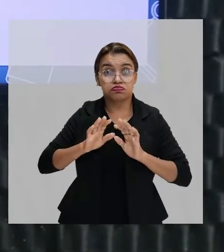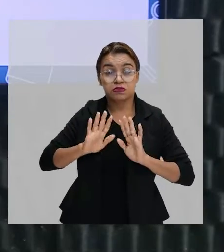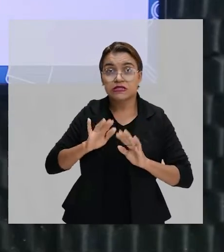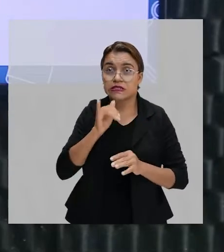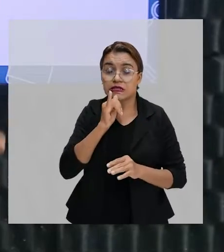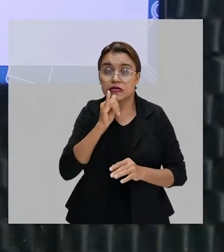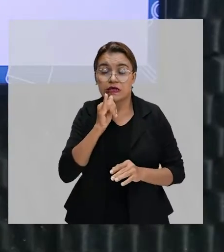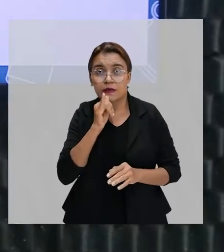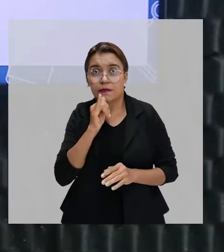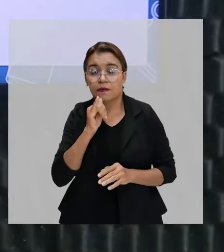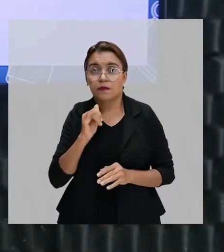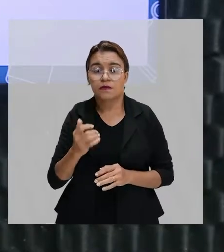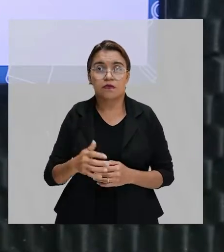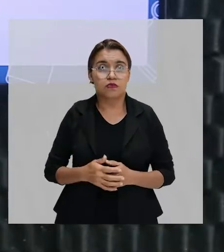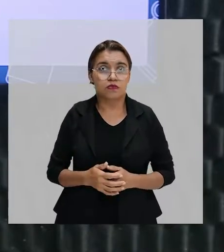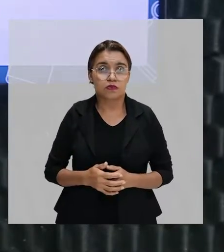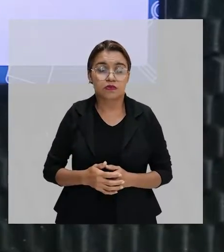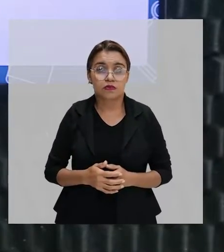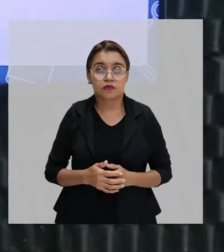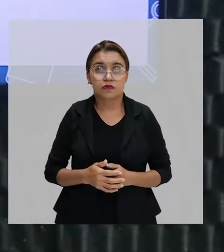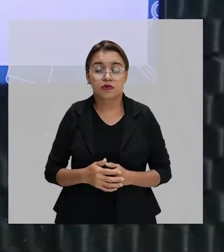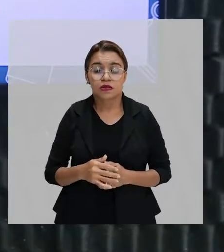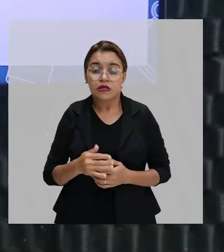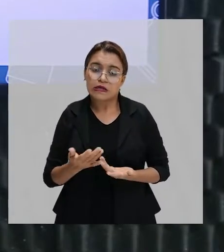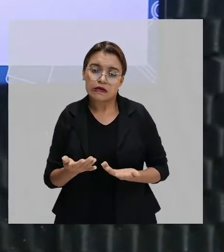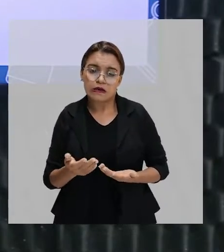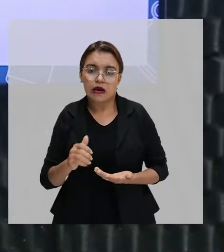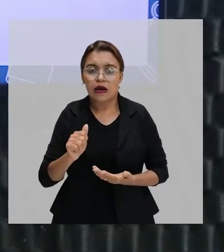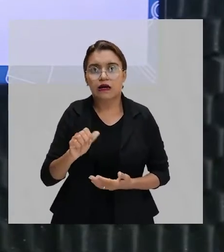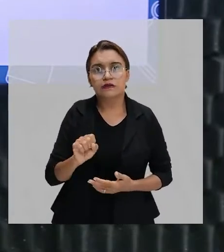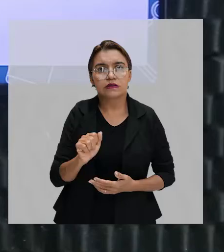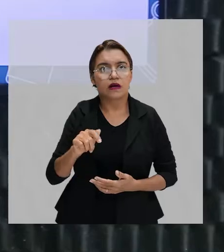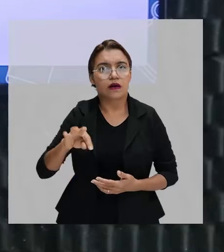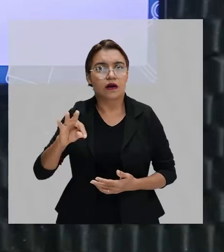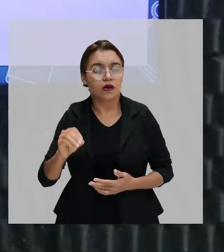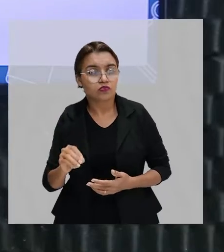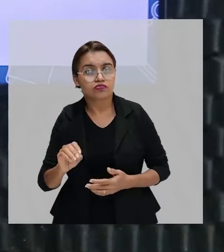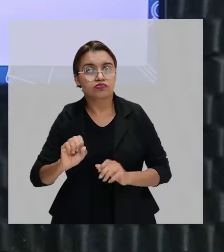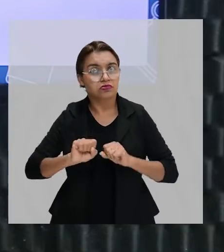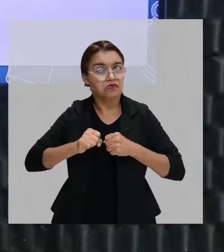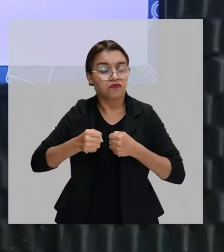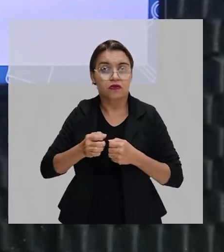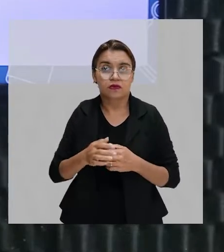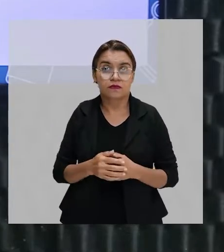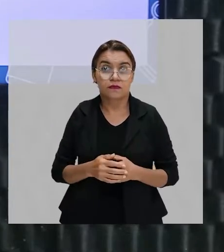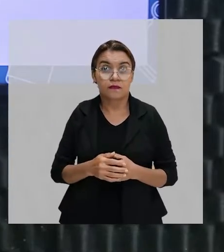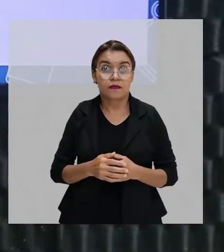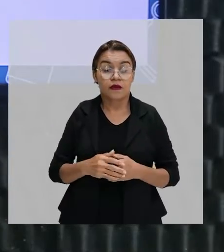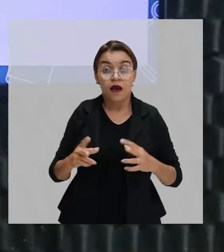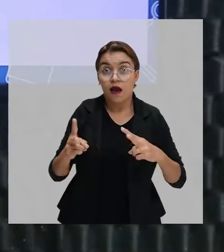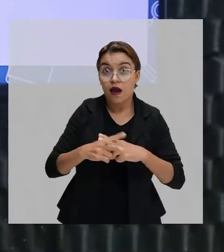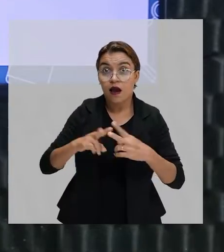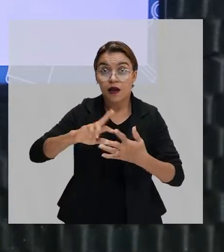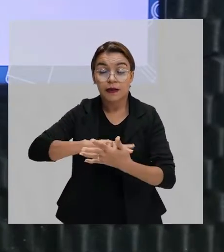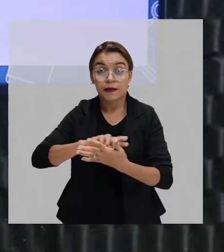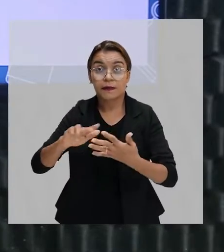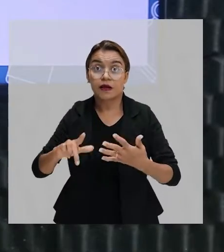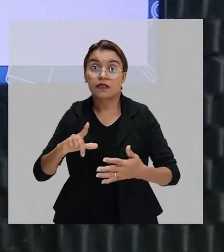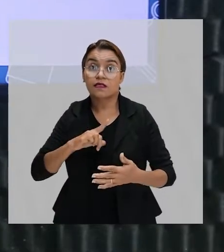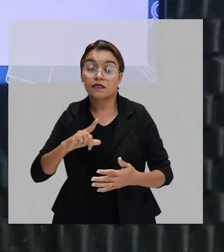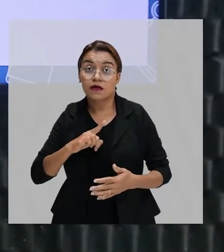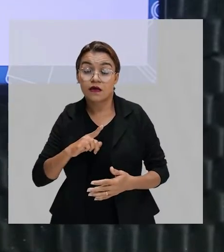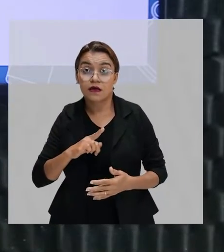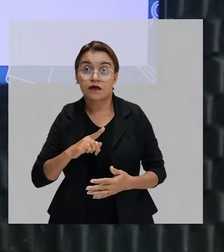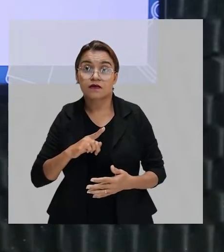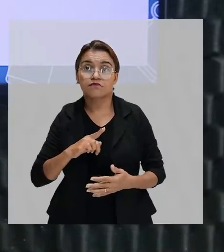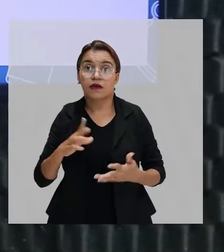de um assalto a arte marcial ela tem esses ensinamentos ela passa o ensinamento de algumas técnicas